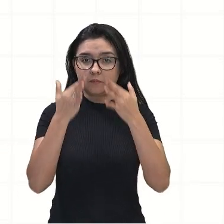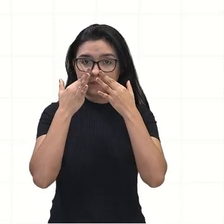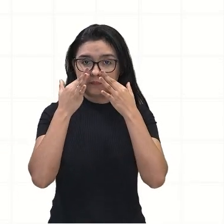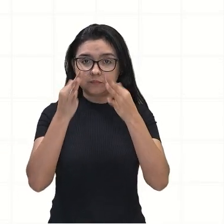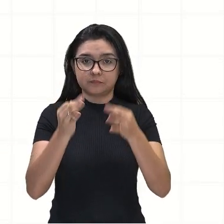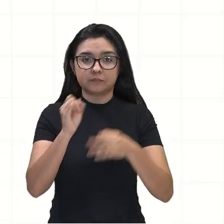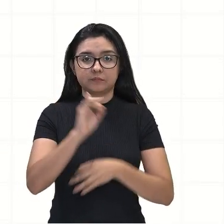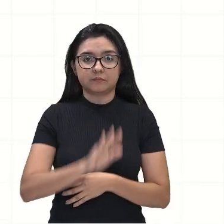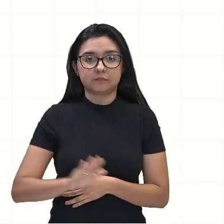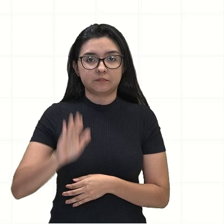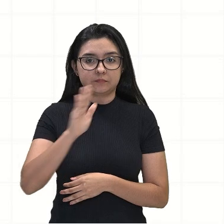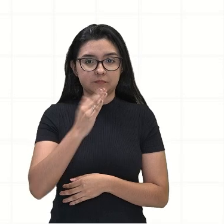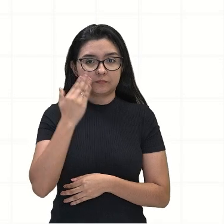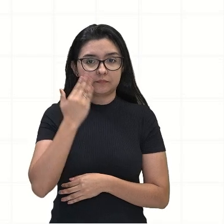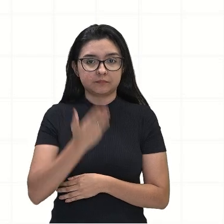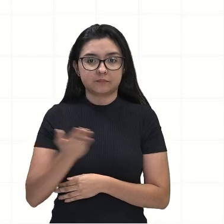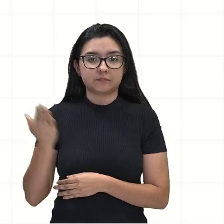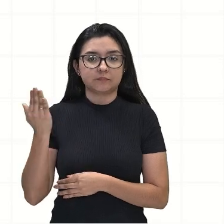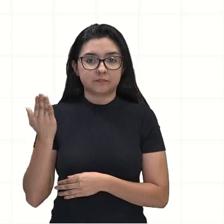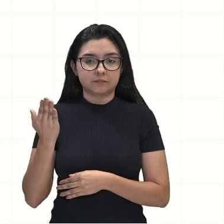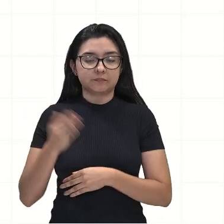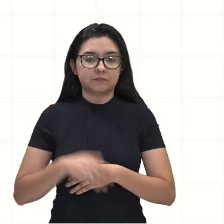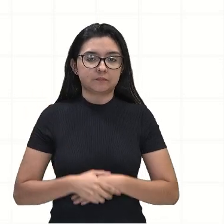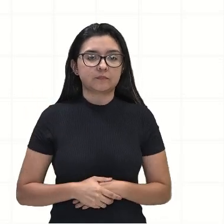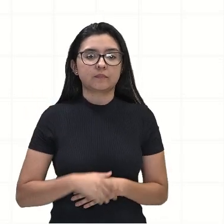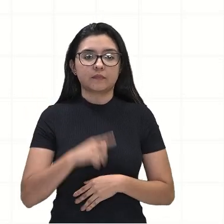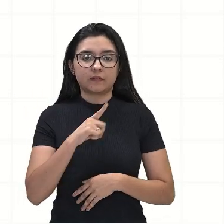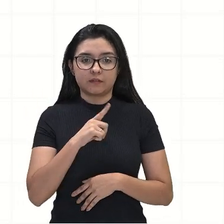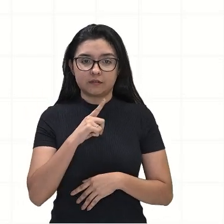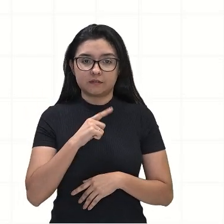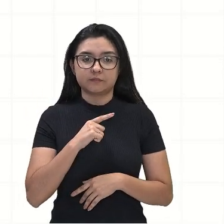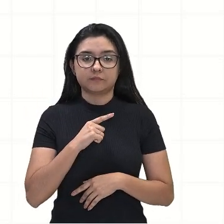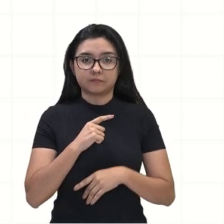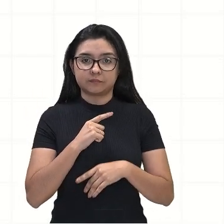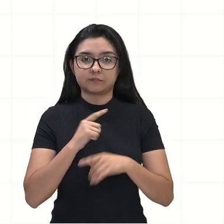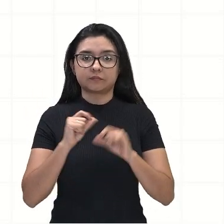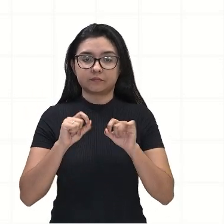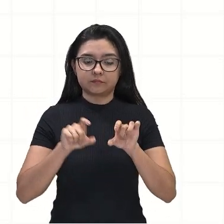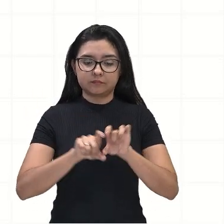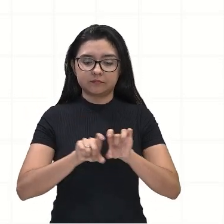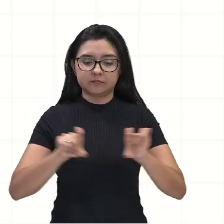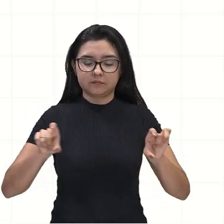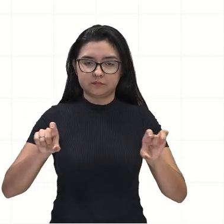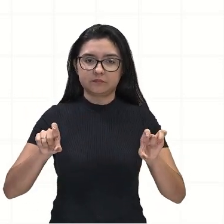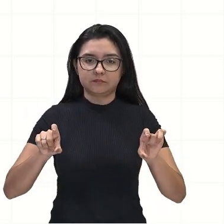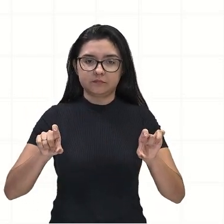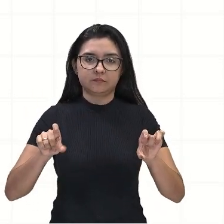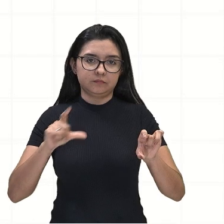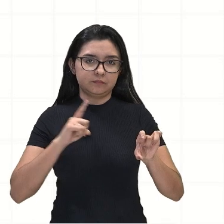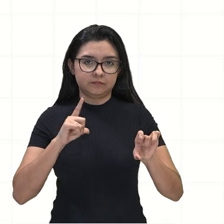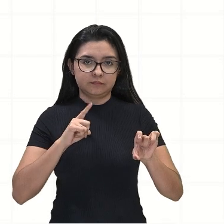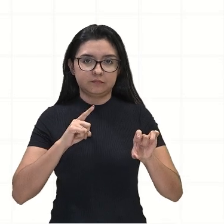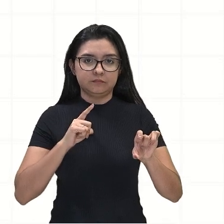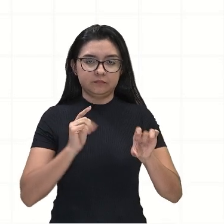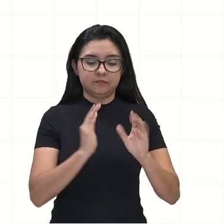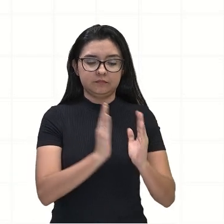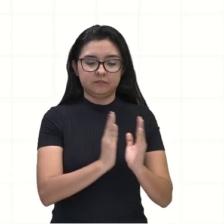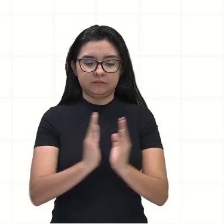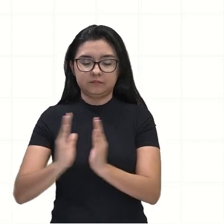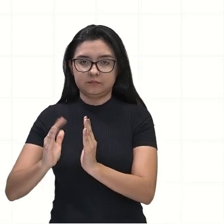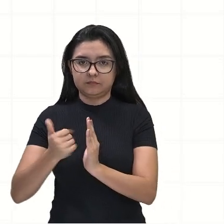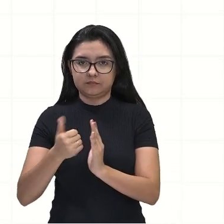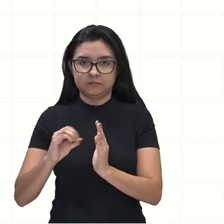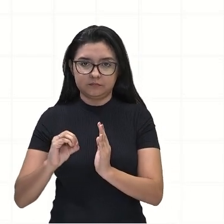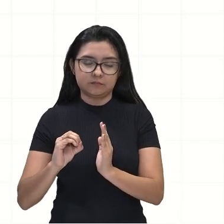na imagem, nós temos aqui a barra, né? A barra dividida em 10 partes, nós estamos